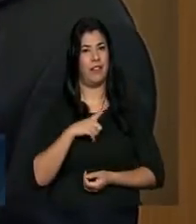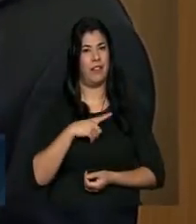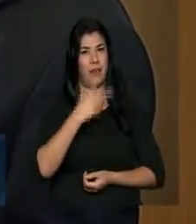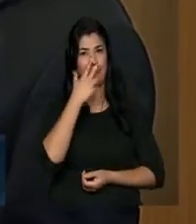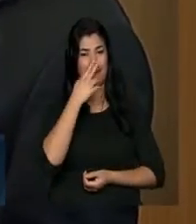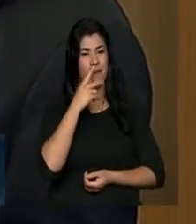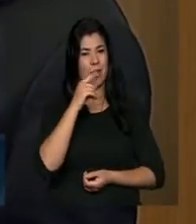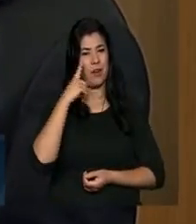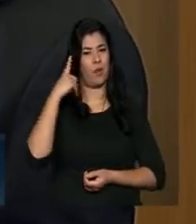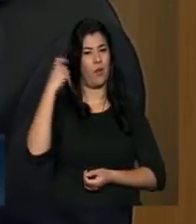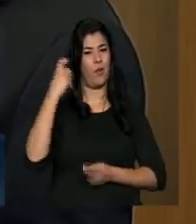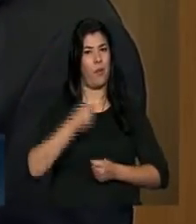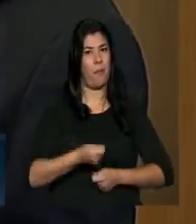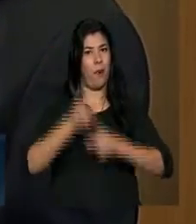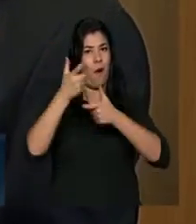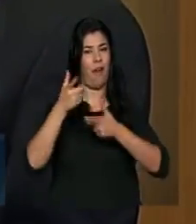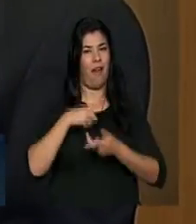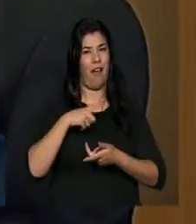João.